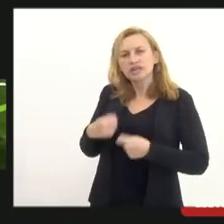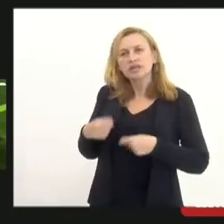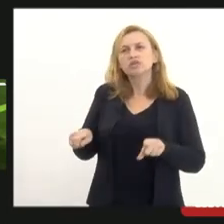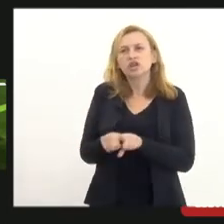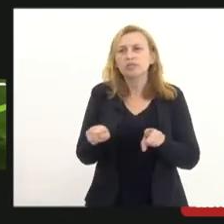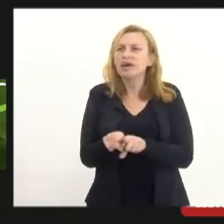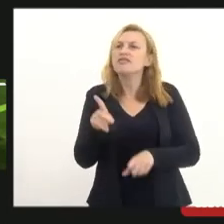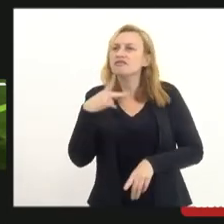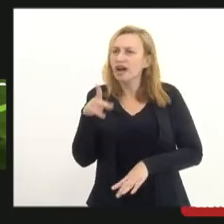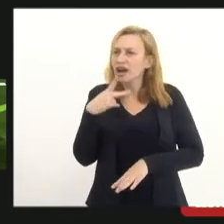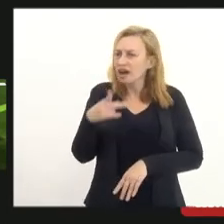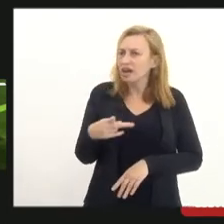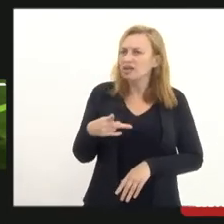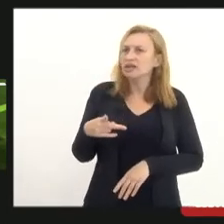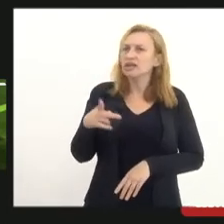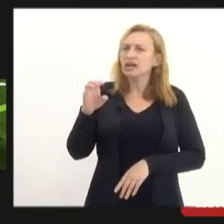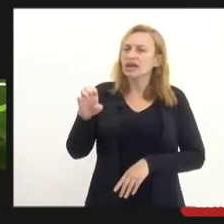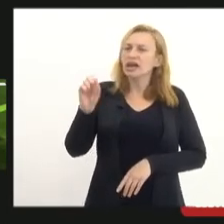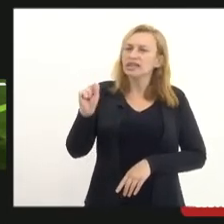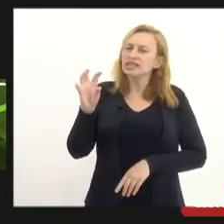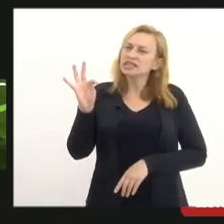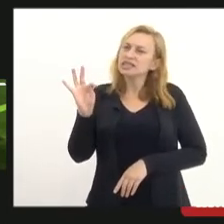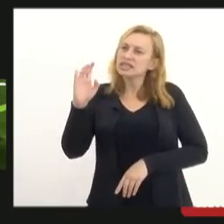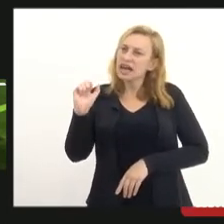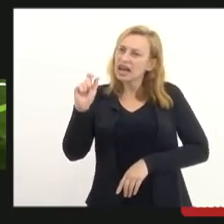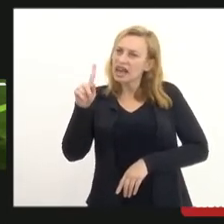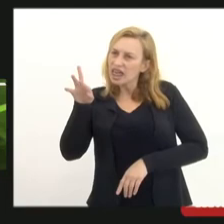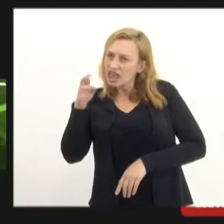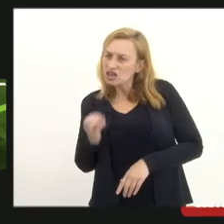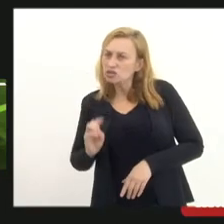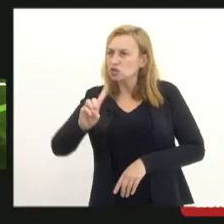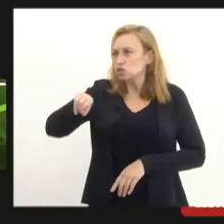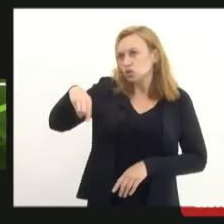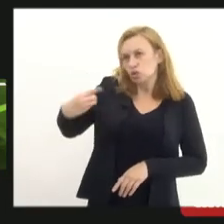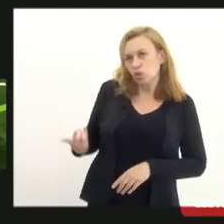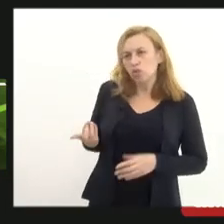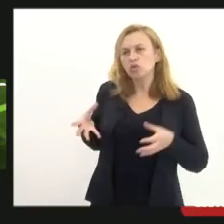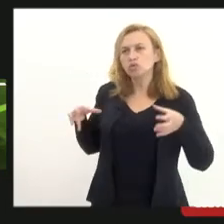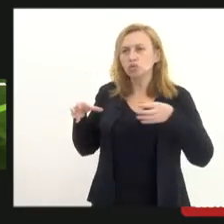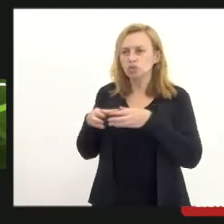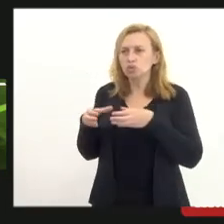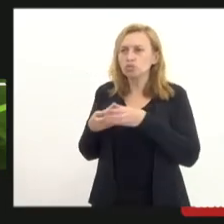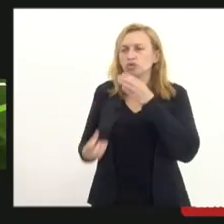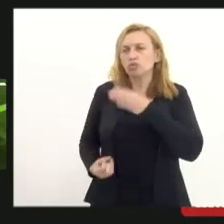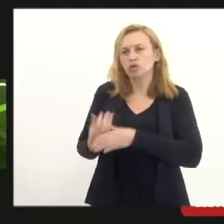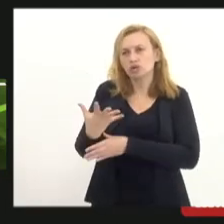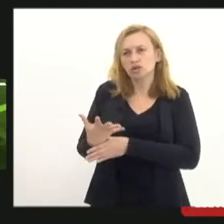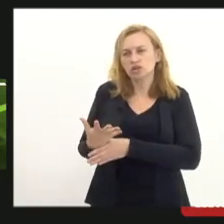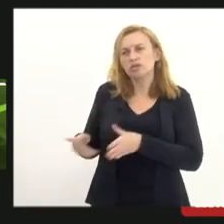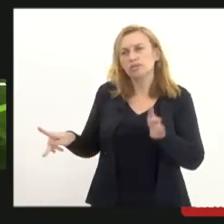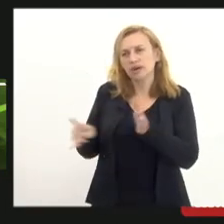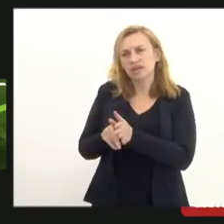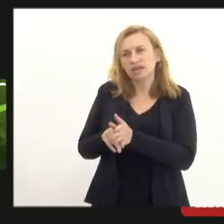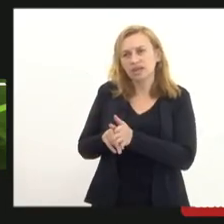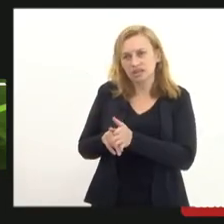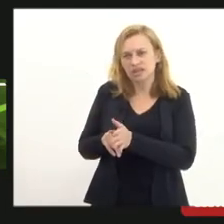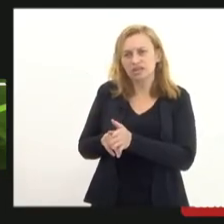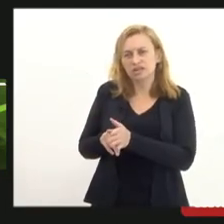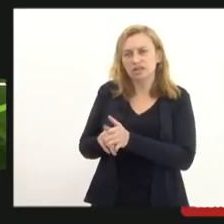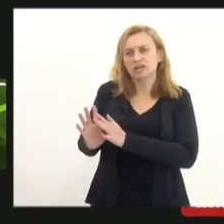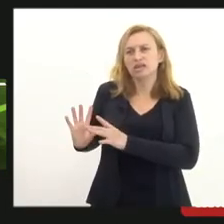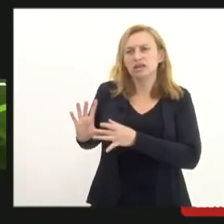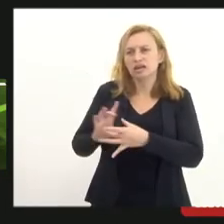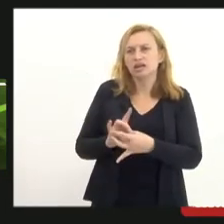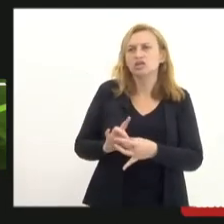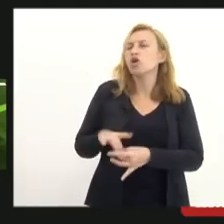né, aos estaleiros, né, e aos demais da cadeia produtiva, né, que fazem parte desse elo da cadeia